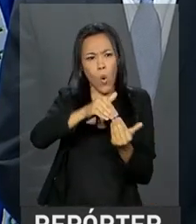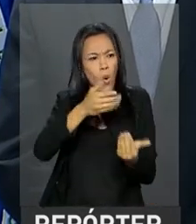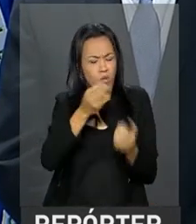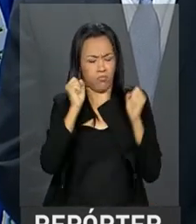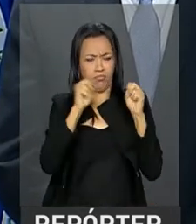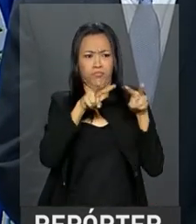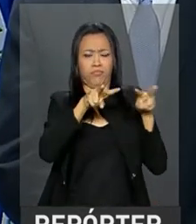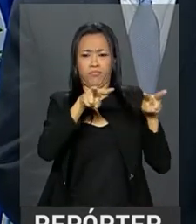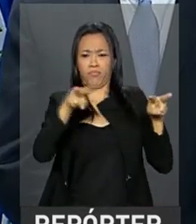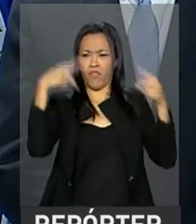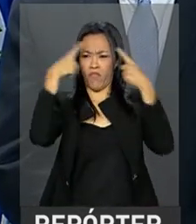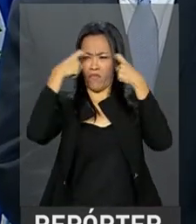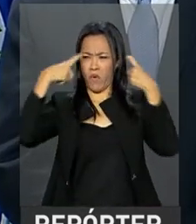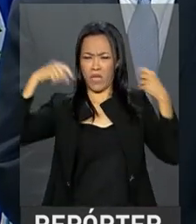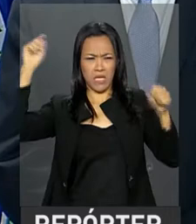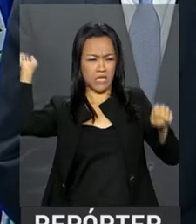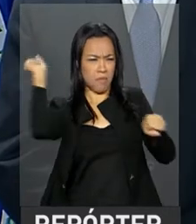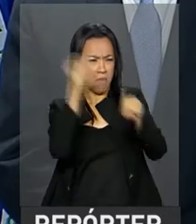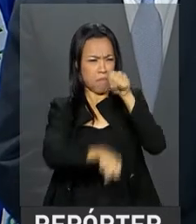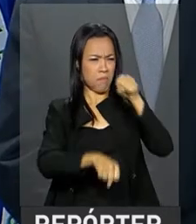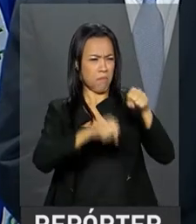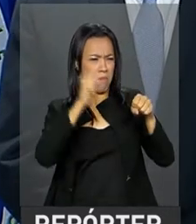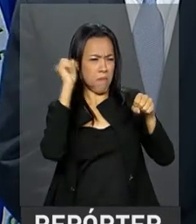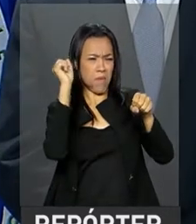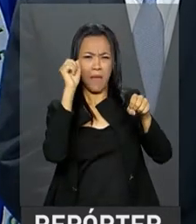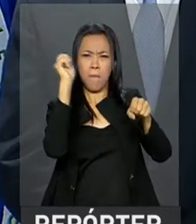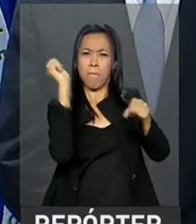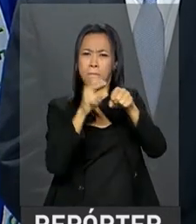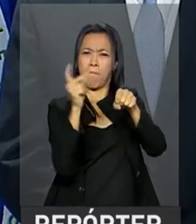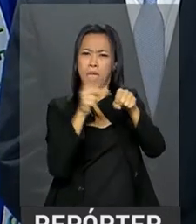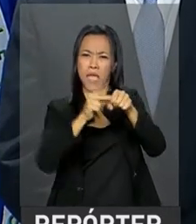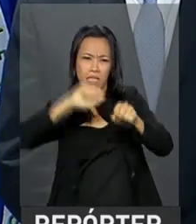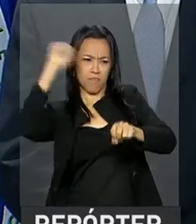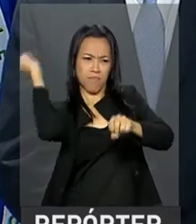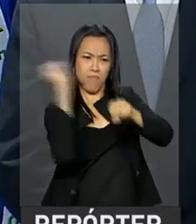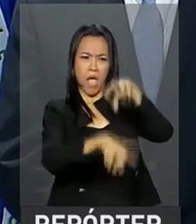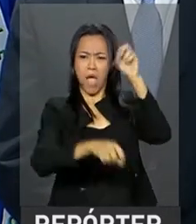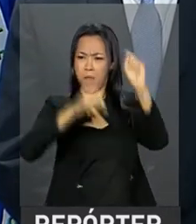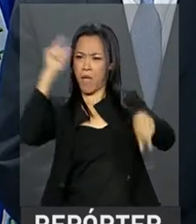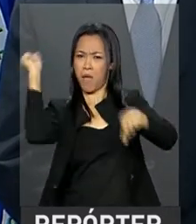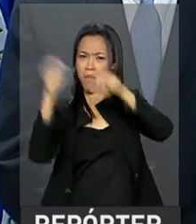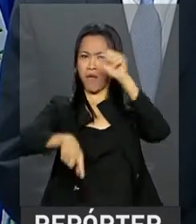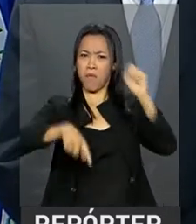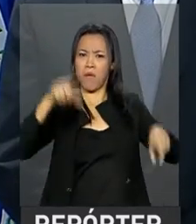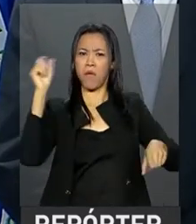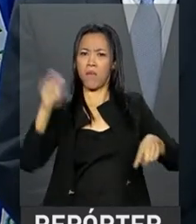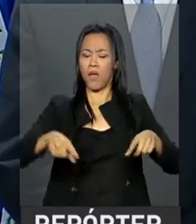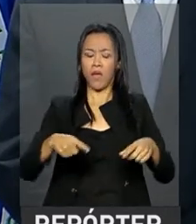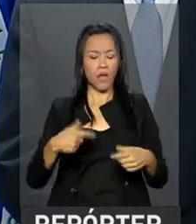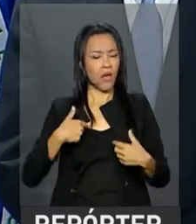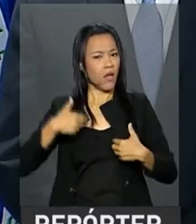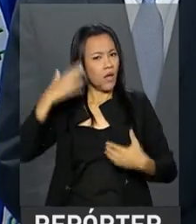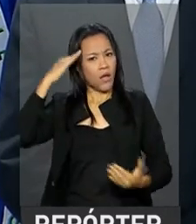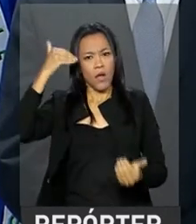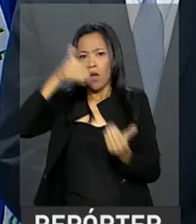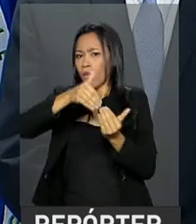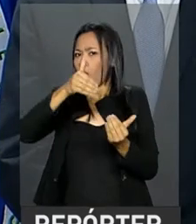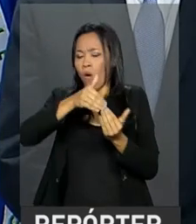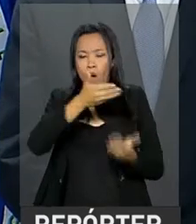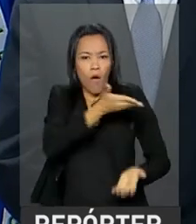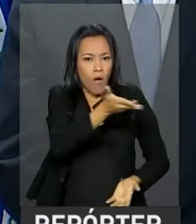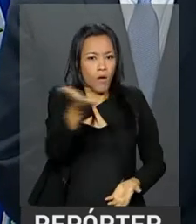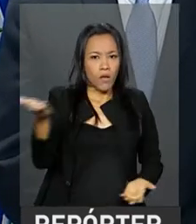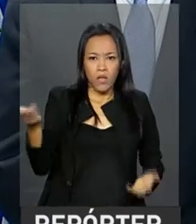que é inaceitável o descontrole e que ele não permitirá que atos como esse